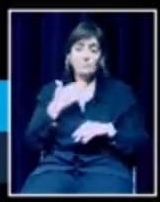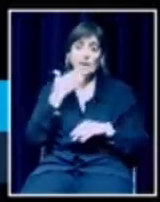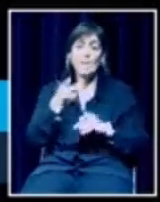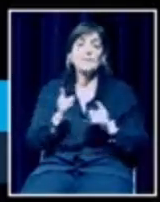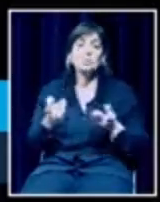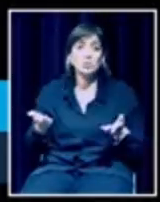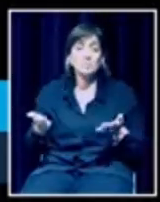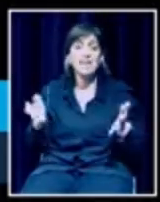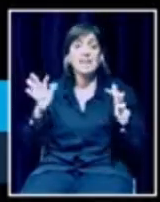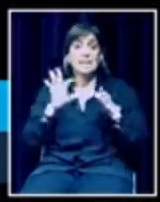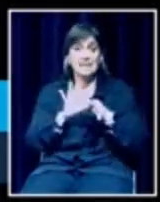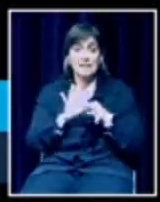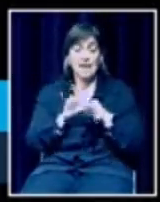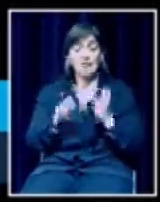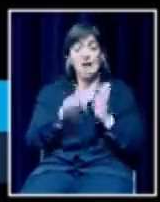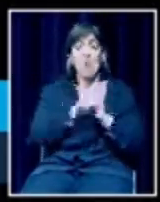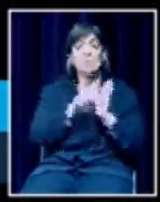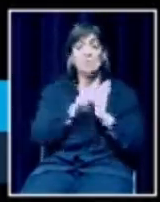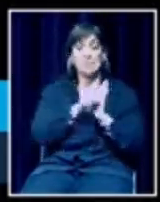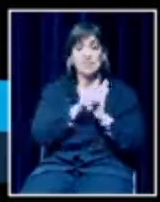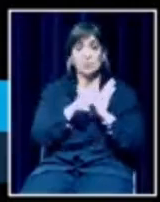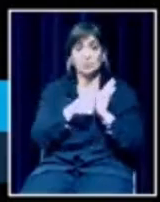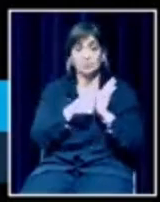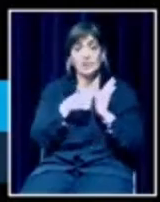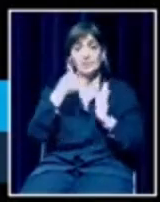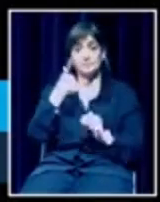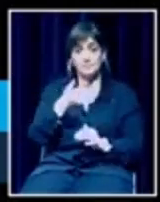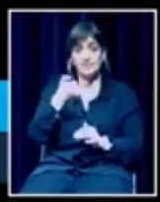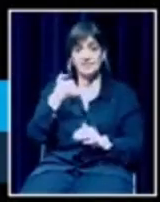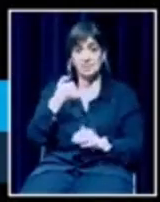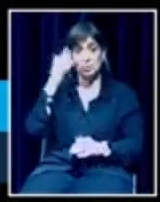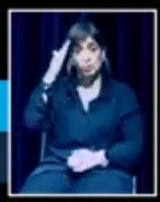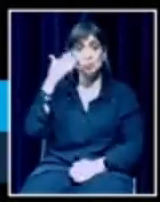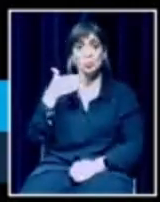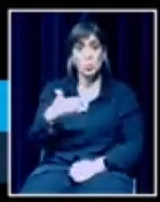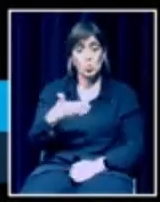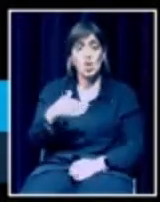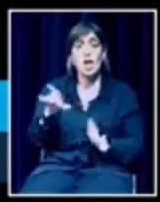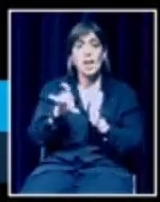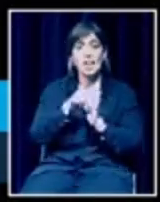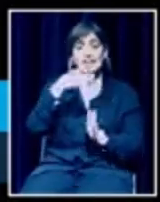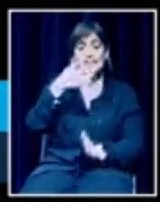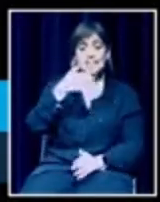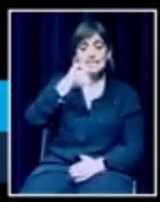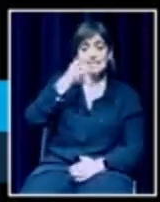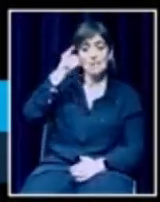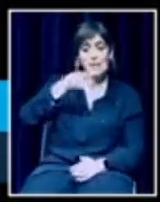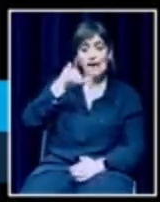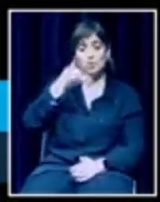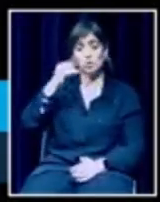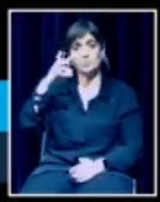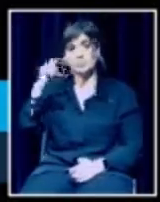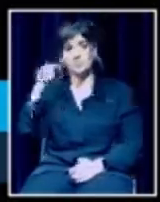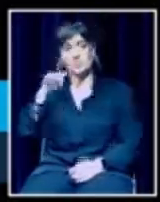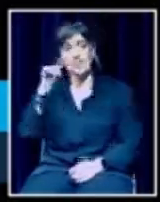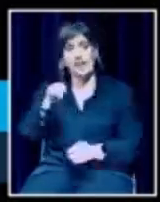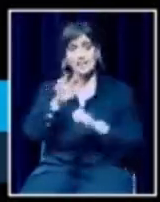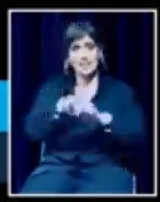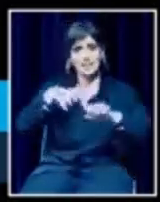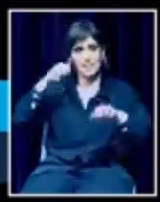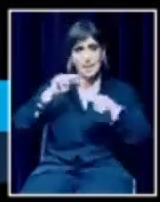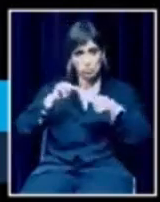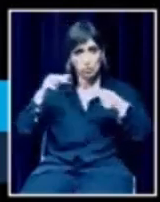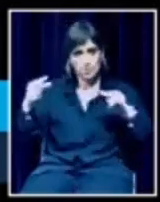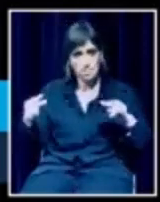nos temos do artigo 25 número um da Lei 75 2013 esta Assembleia